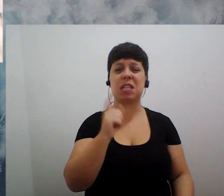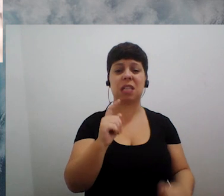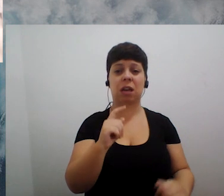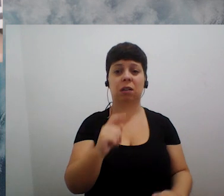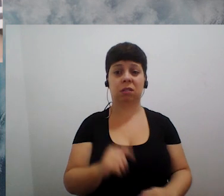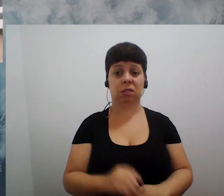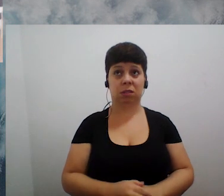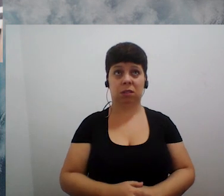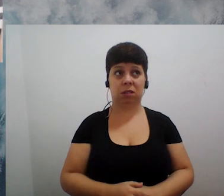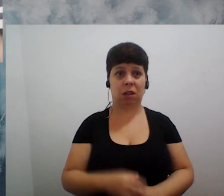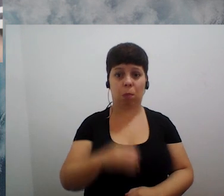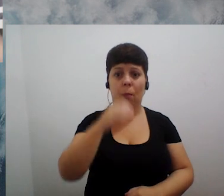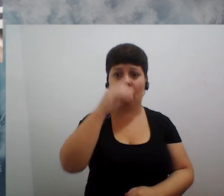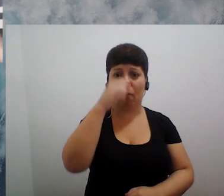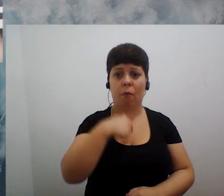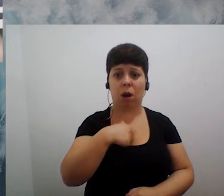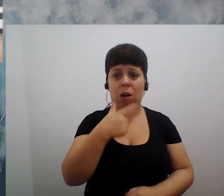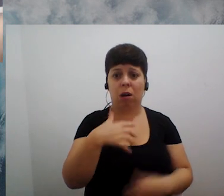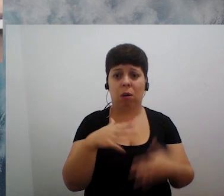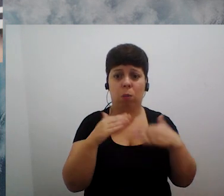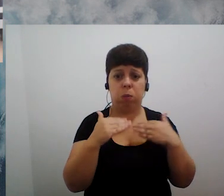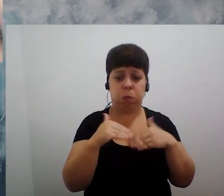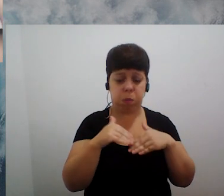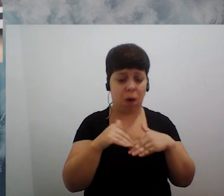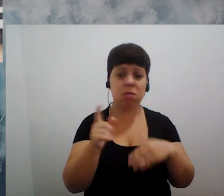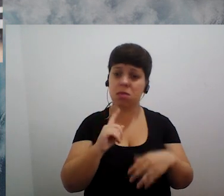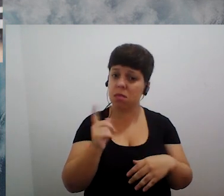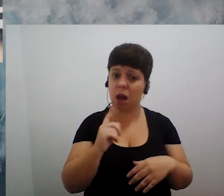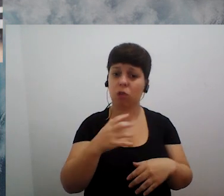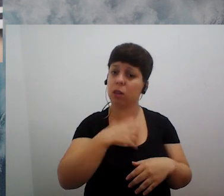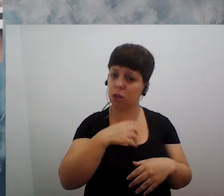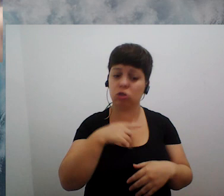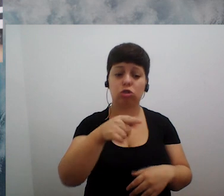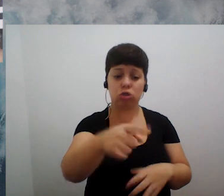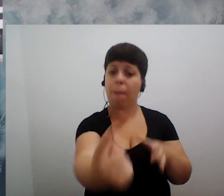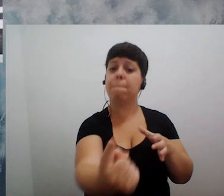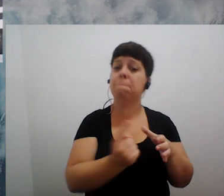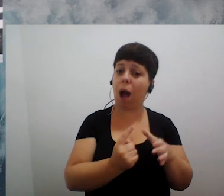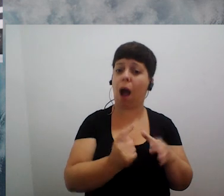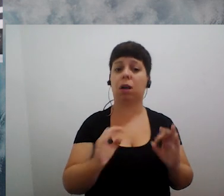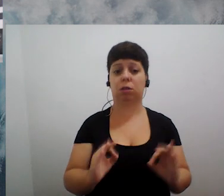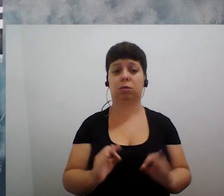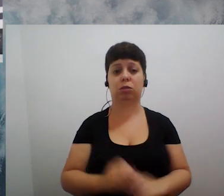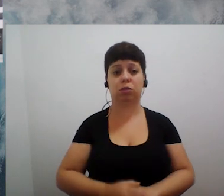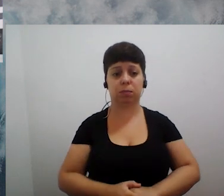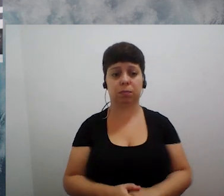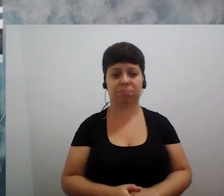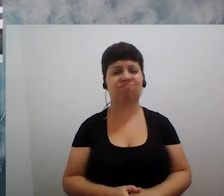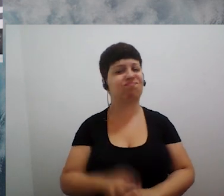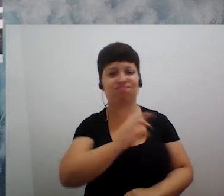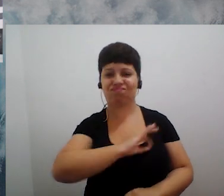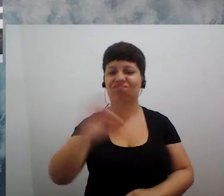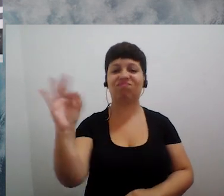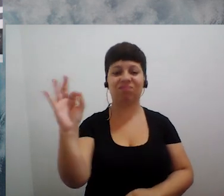que a pessoa não se sinta, sabe, inferior por ela não conhecer esses termos, essas coisas, mas ela se sentir parte integrante